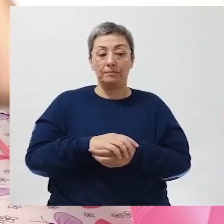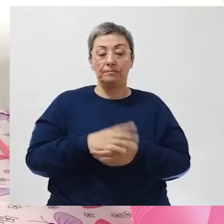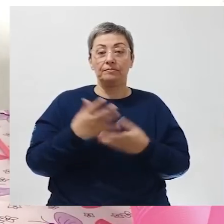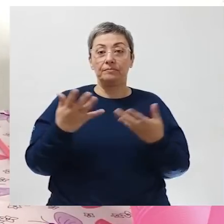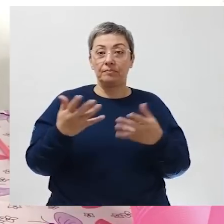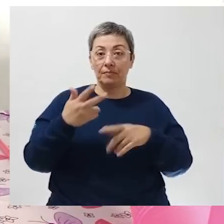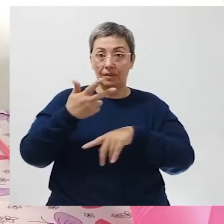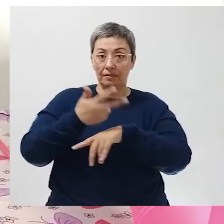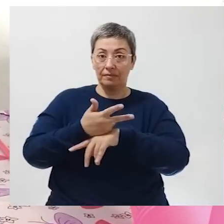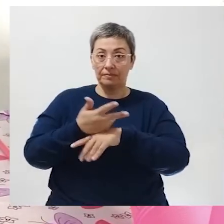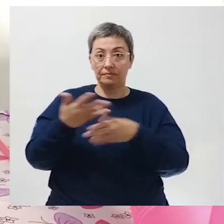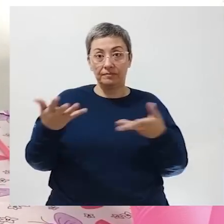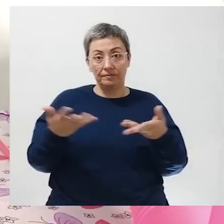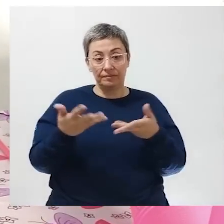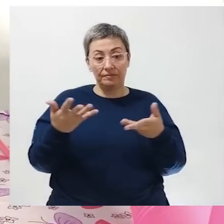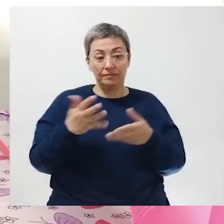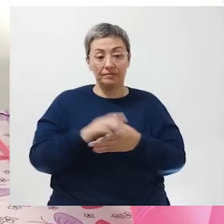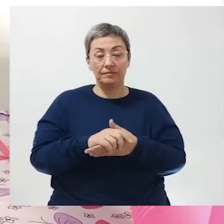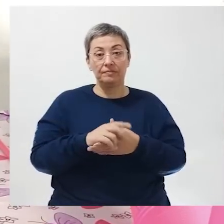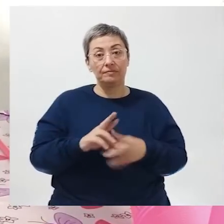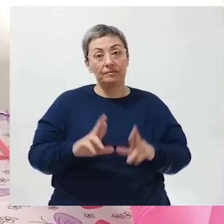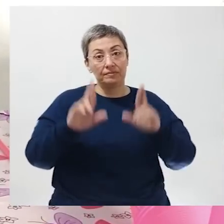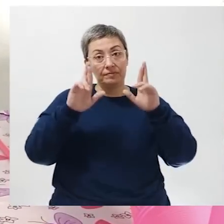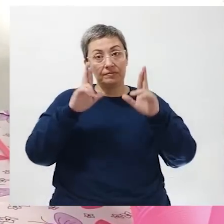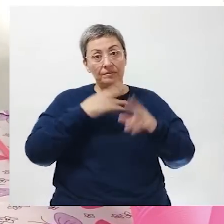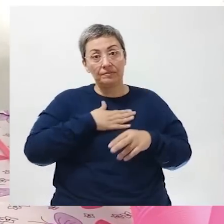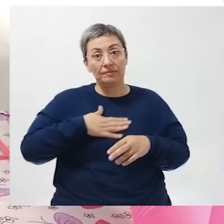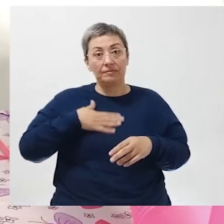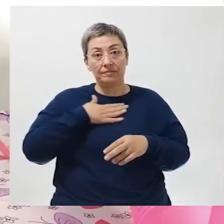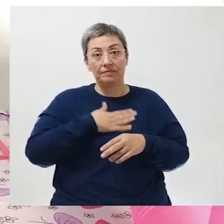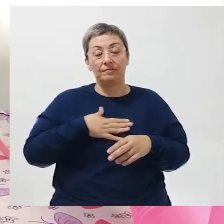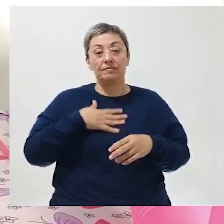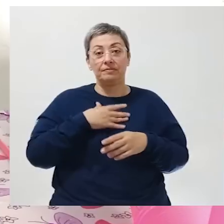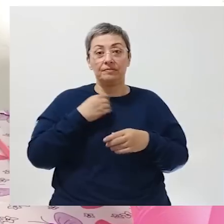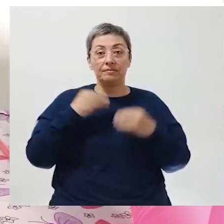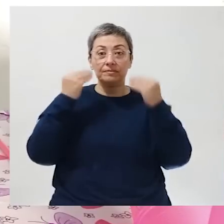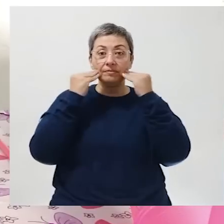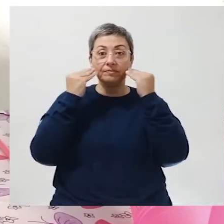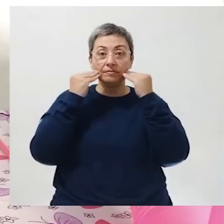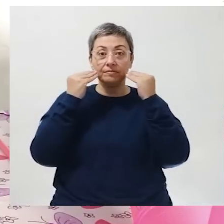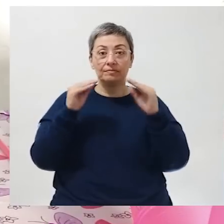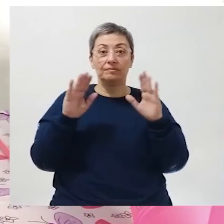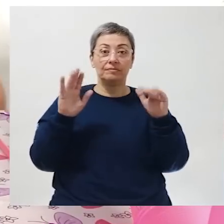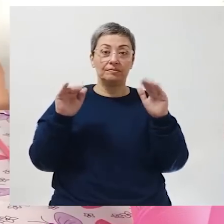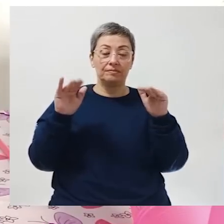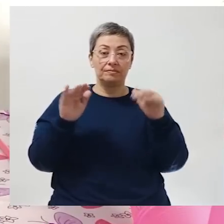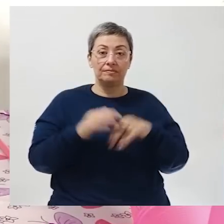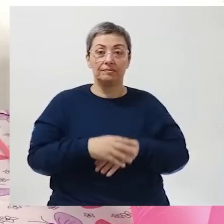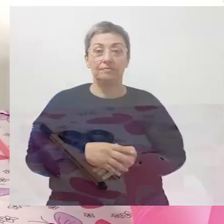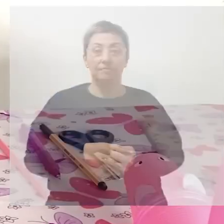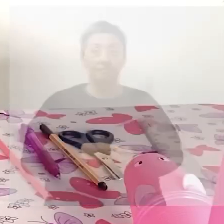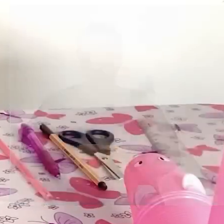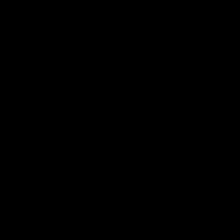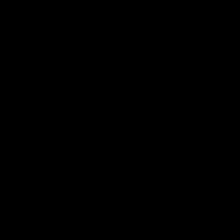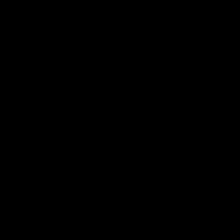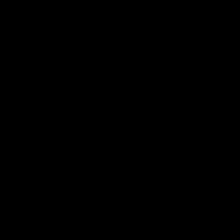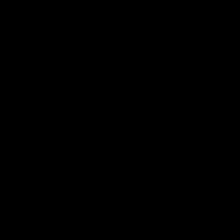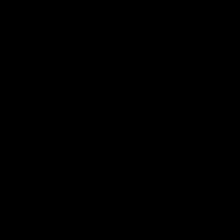E o vídeo de hoje foi esse. Eu espero que vocês tenham gostado. Um grande beijo e até a